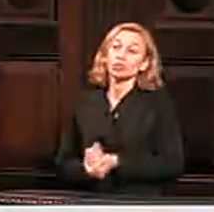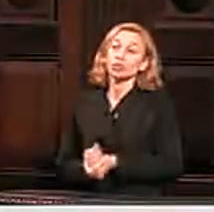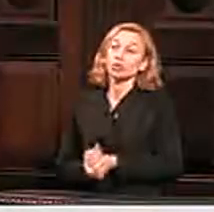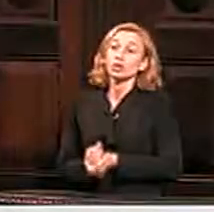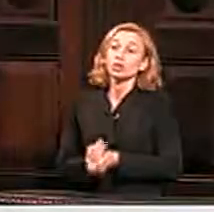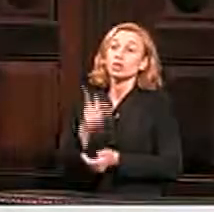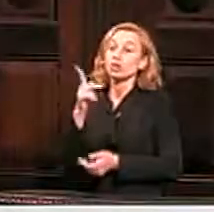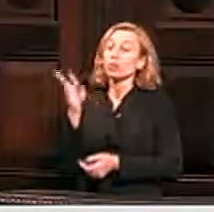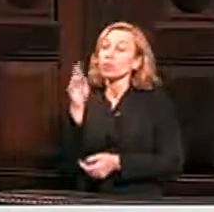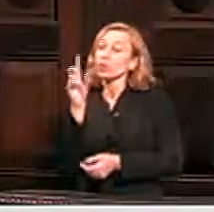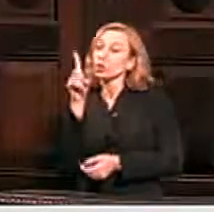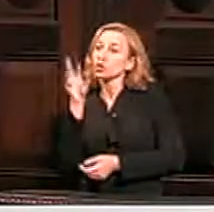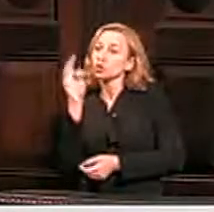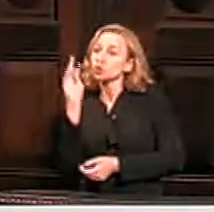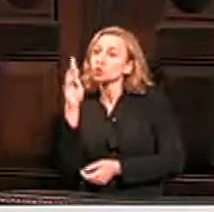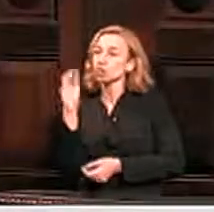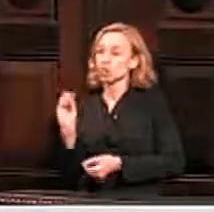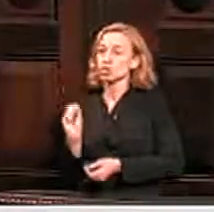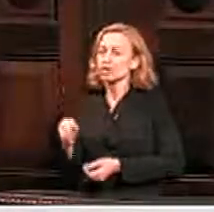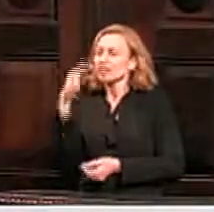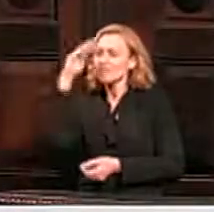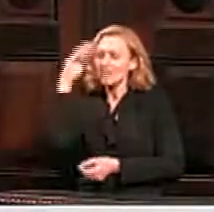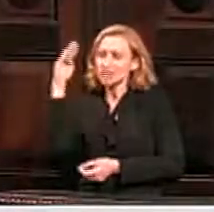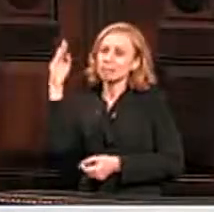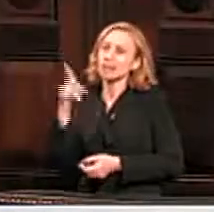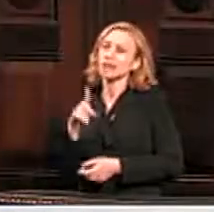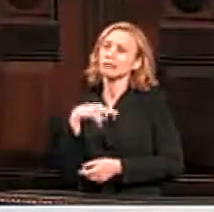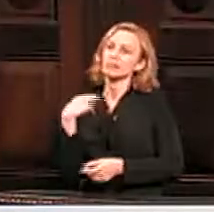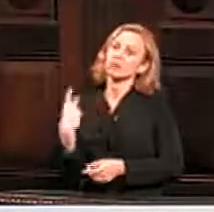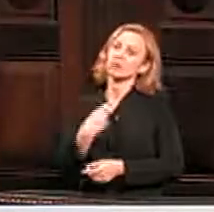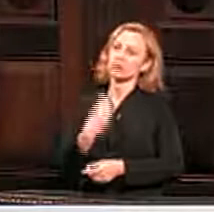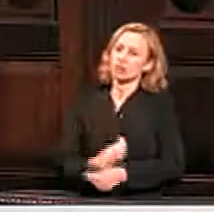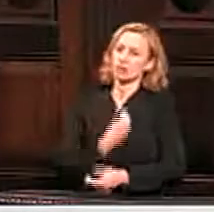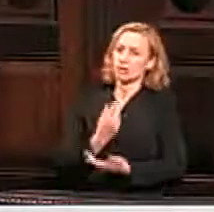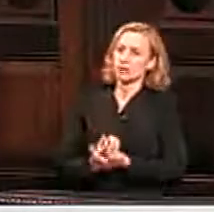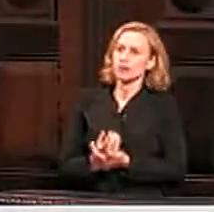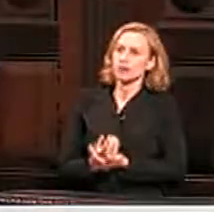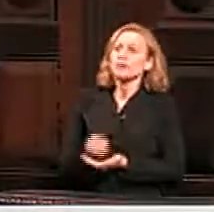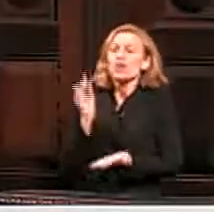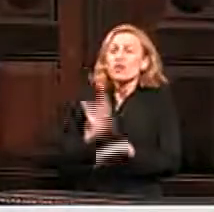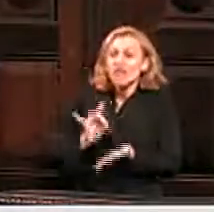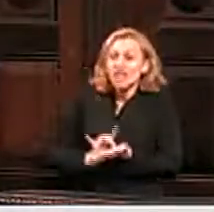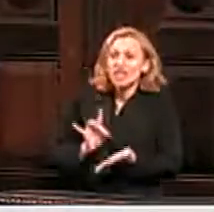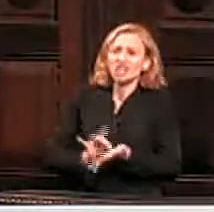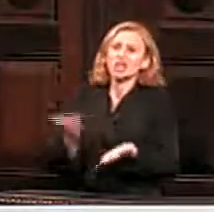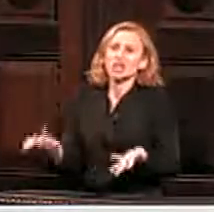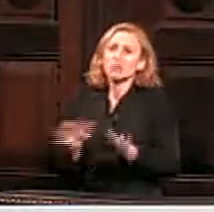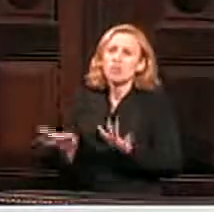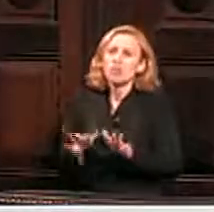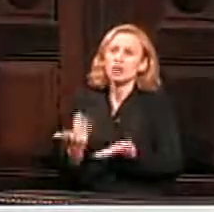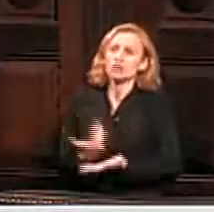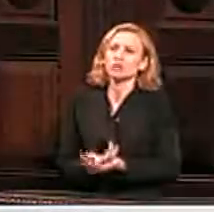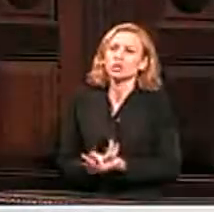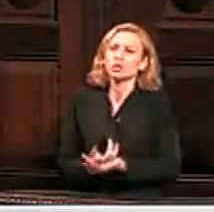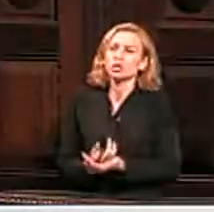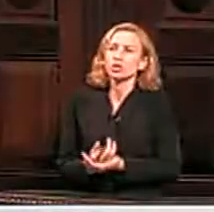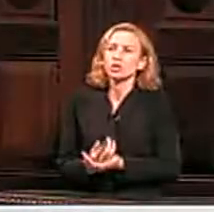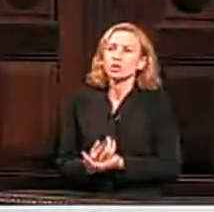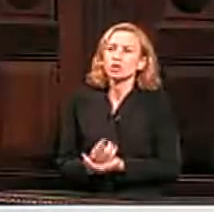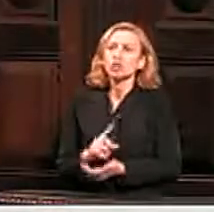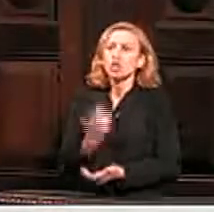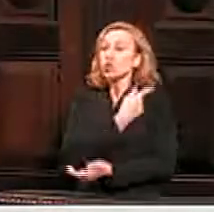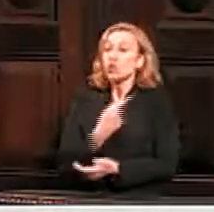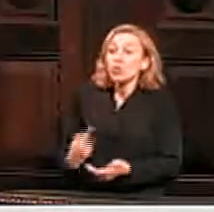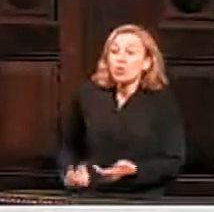vitais para a nossa vivência. Então, isto daí é um verdadeiro absurdo, nós não podemos de forma alguma admitir. E o